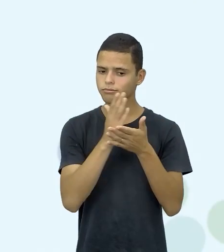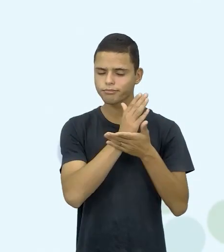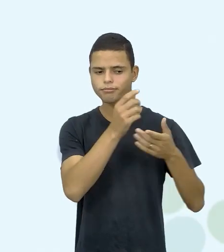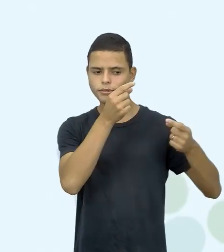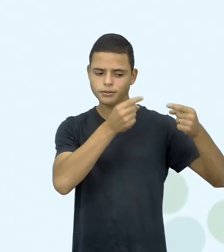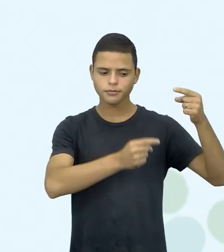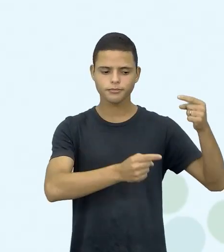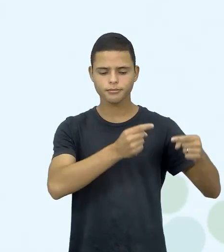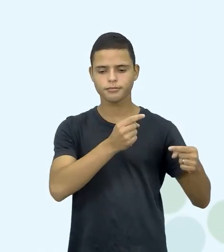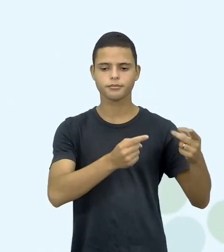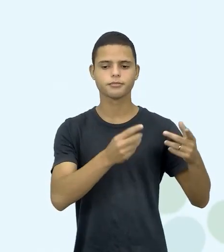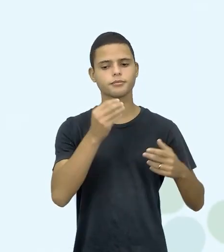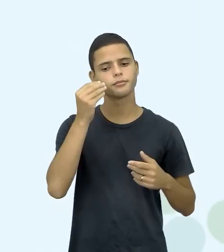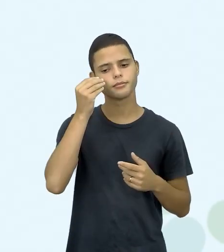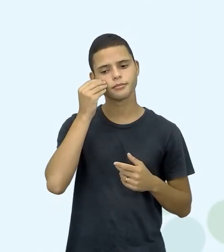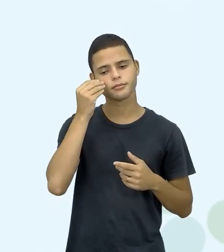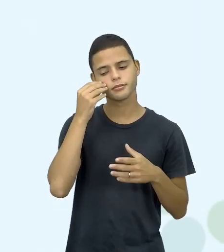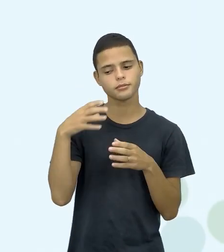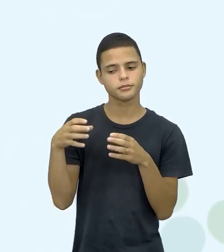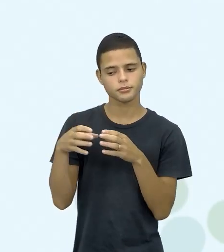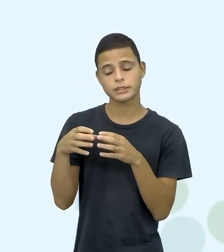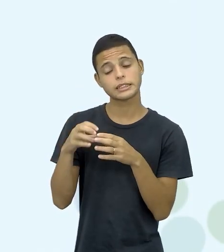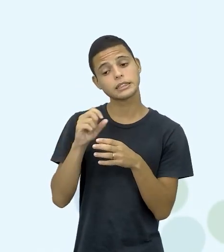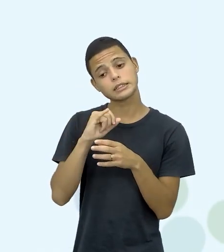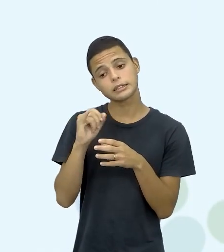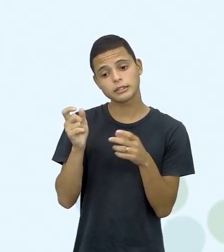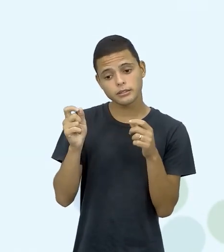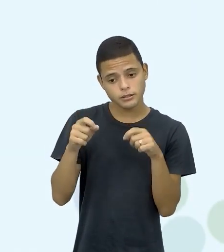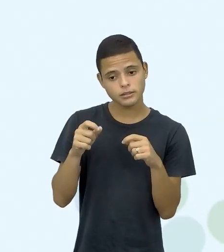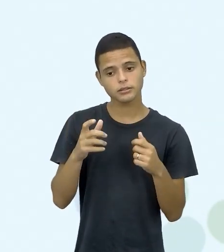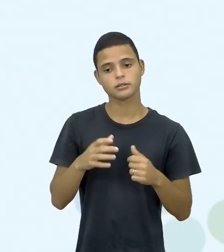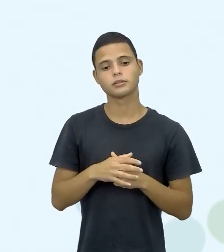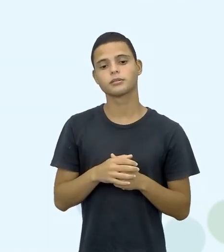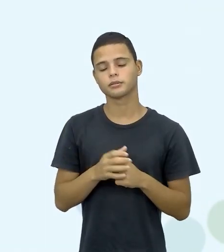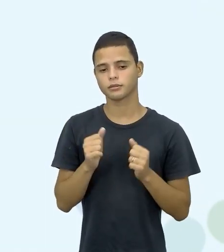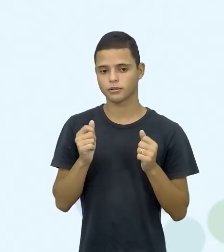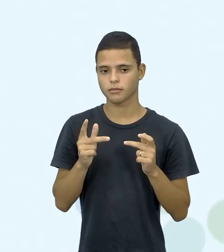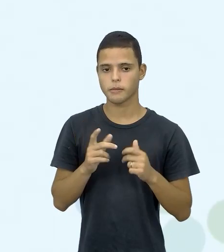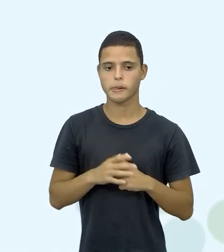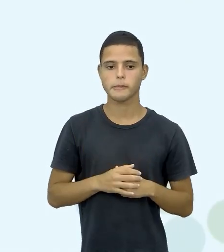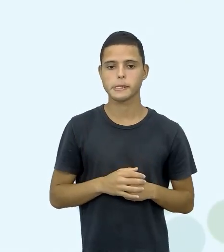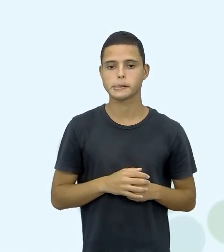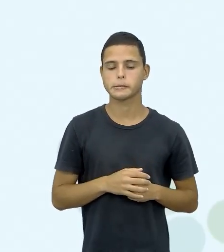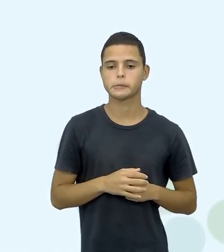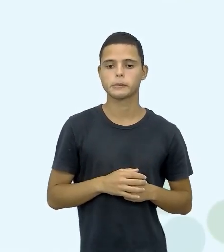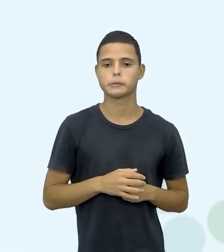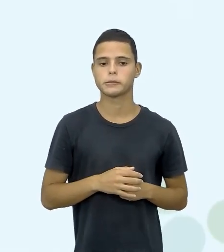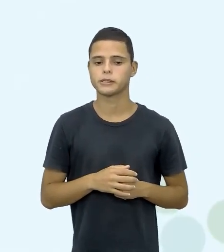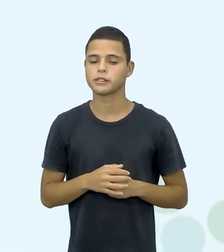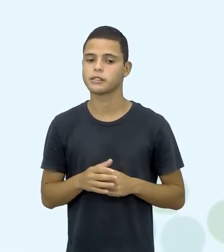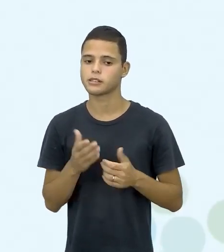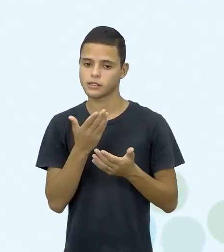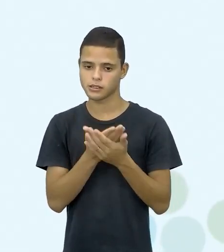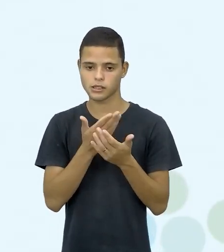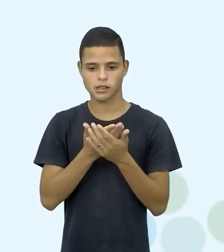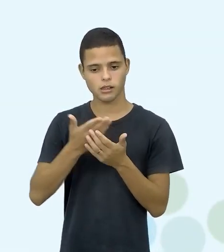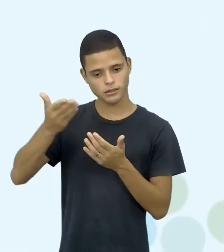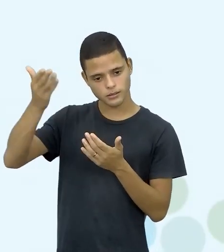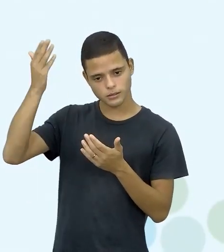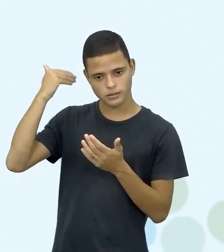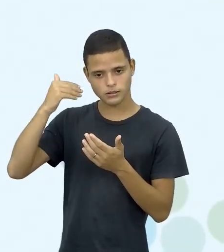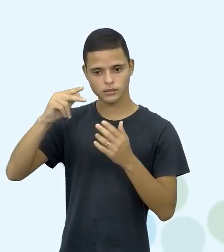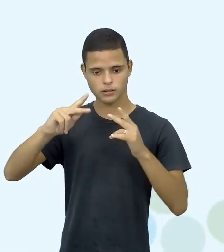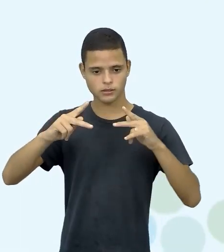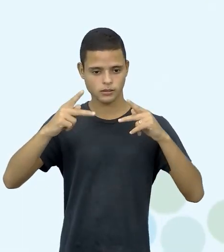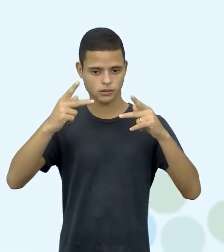discussões, fazer esse experimento em grupos, se for possível, se você estiver aí no presencial. beleza? Na aula passada eu deixei para vocês esse